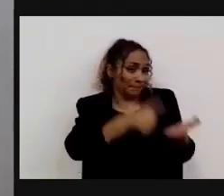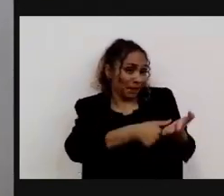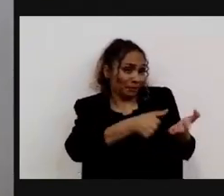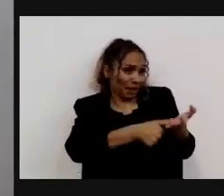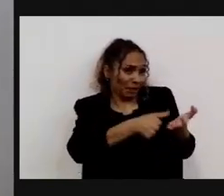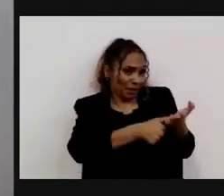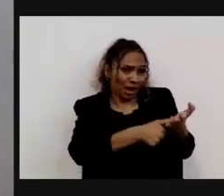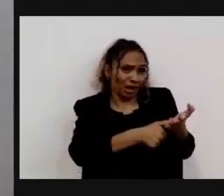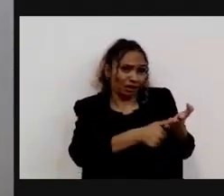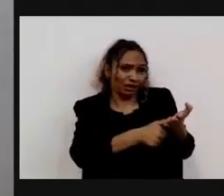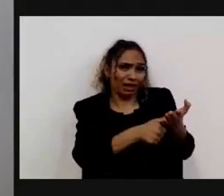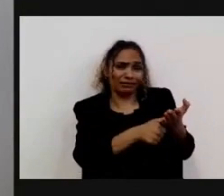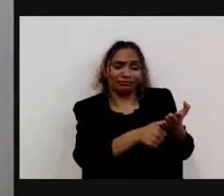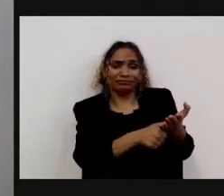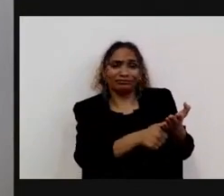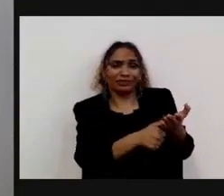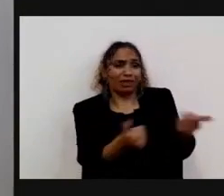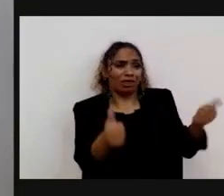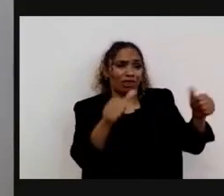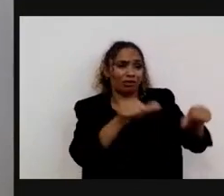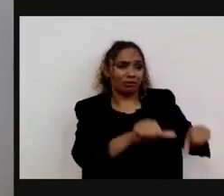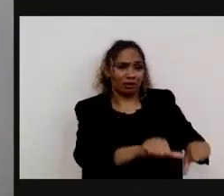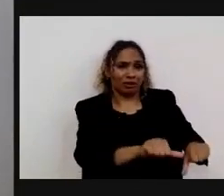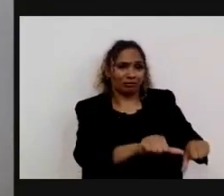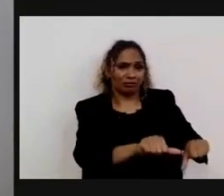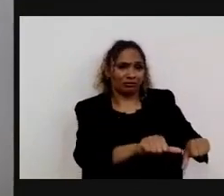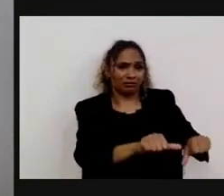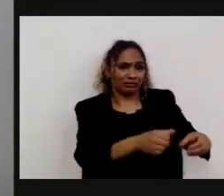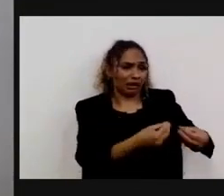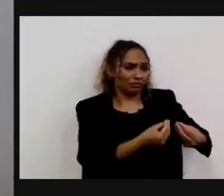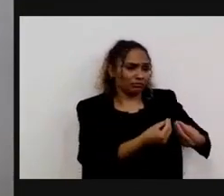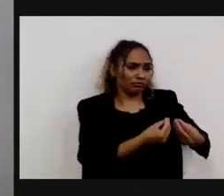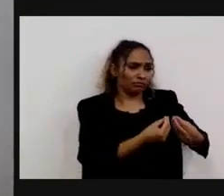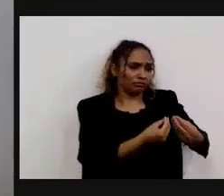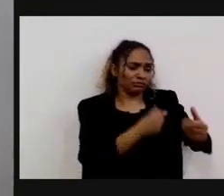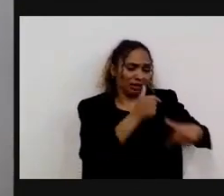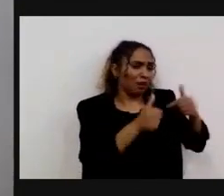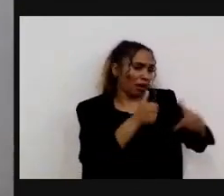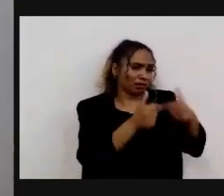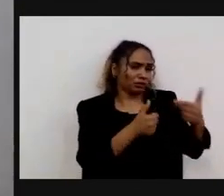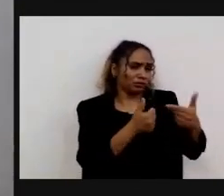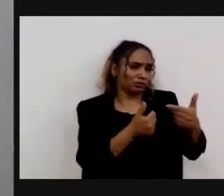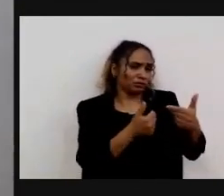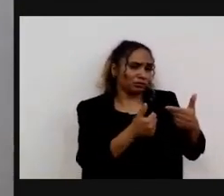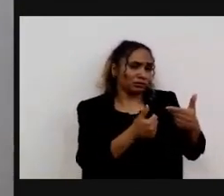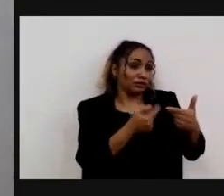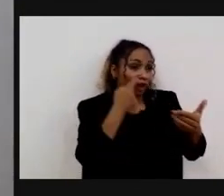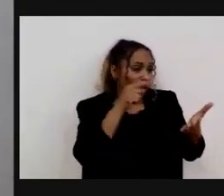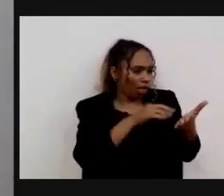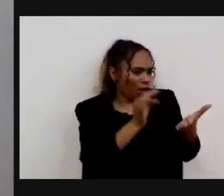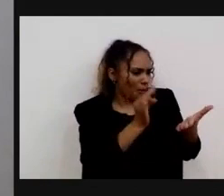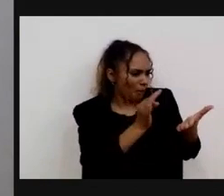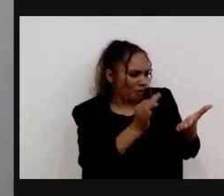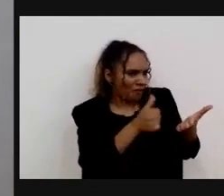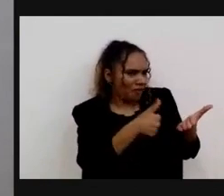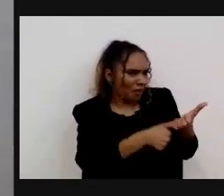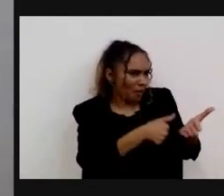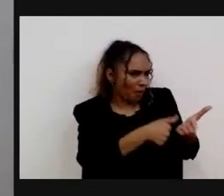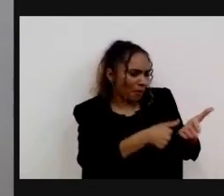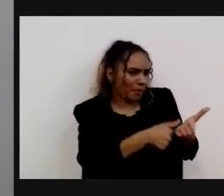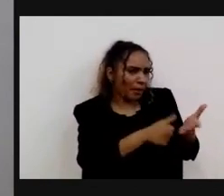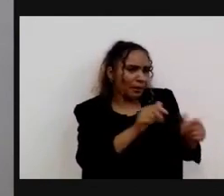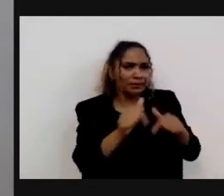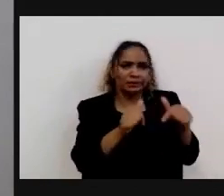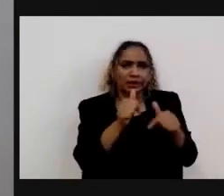servidores nas entregas né ele tem aquele ponto perfeito a pessoa não entregou nada e eu sempre fui muito vinculado a entrega né